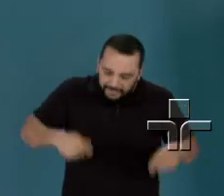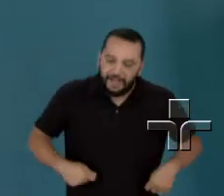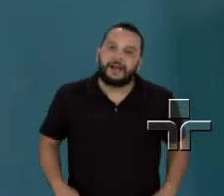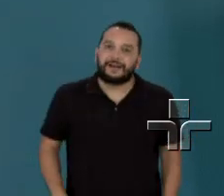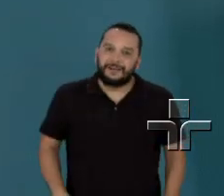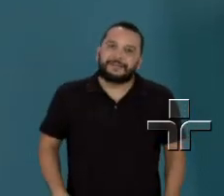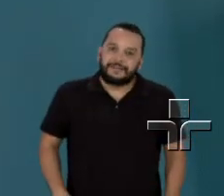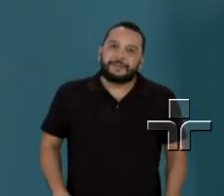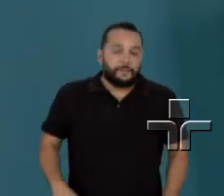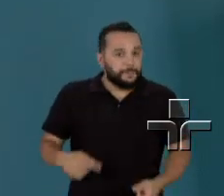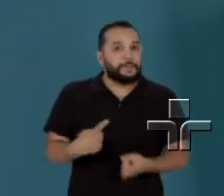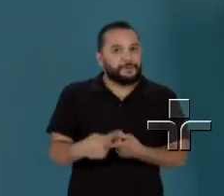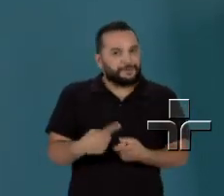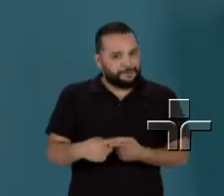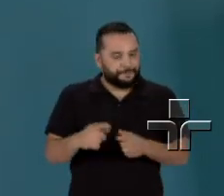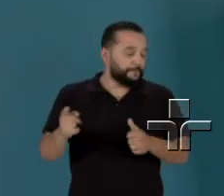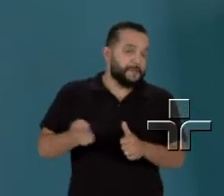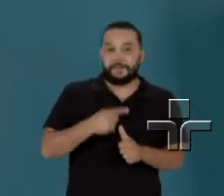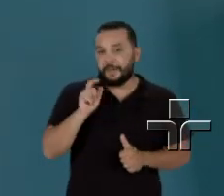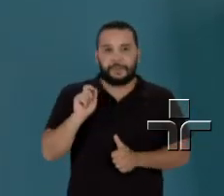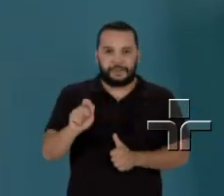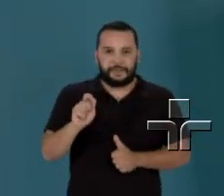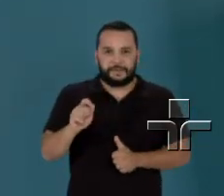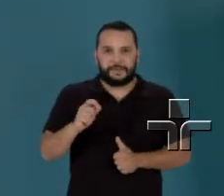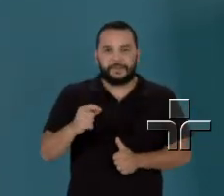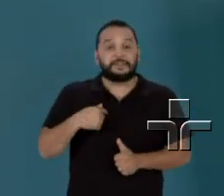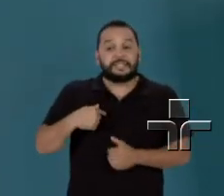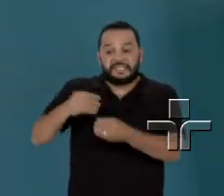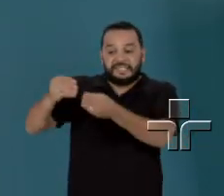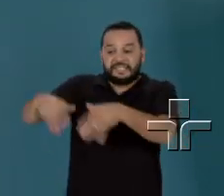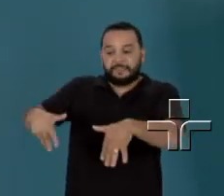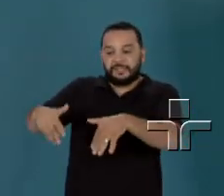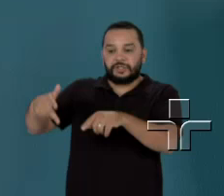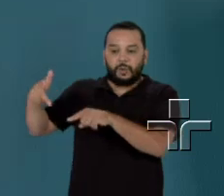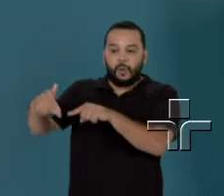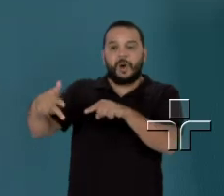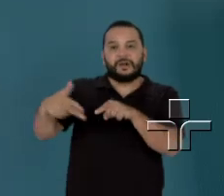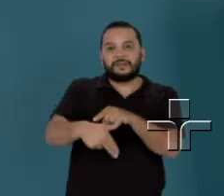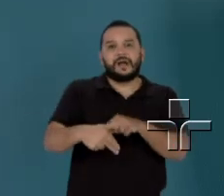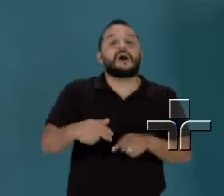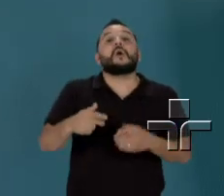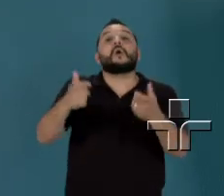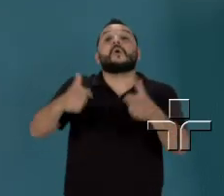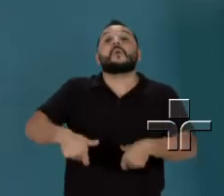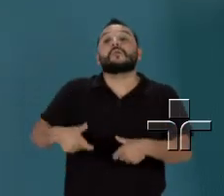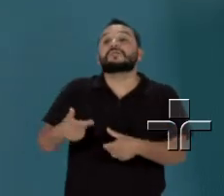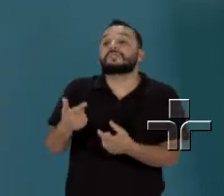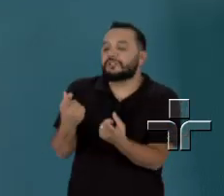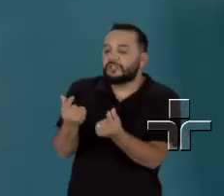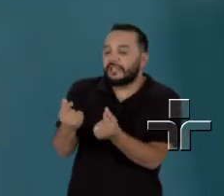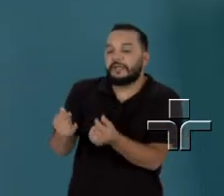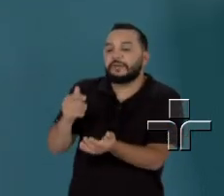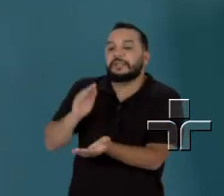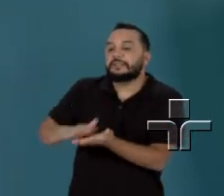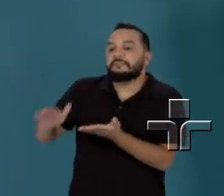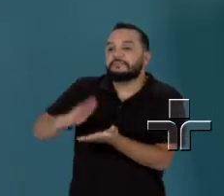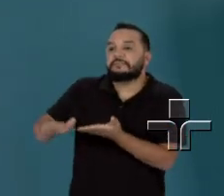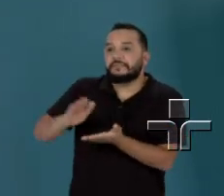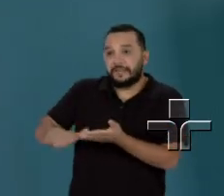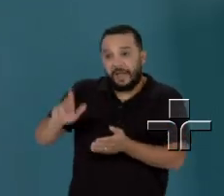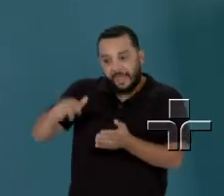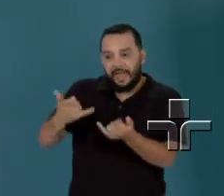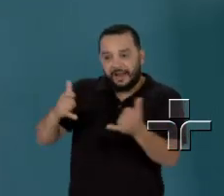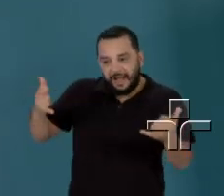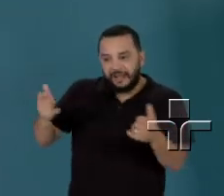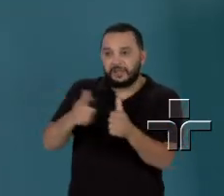não tem jeito então primeira coisa cortar desperdícios onde você desperdiça dinheiro é na energia elétrica é